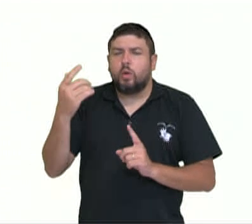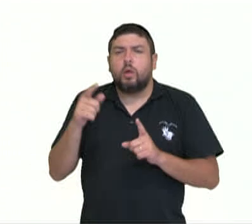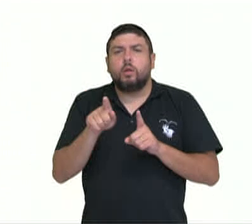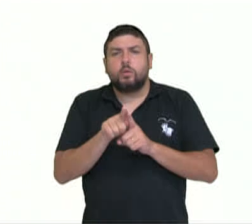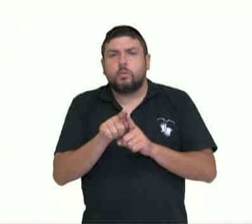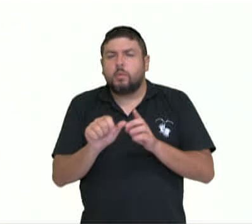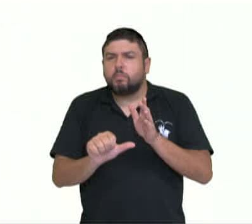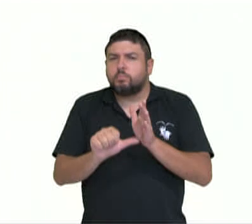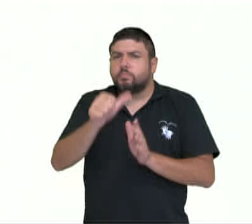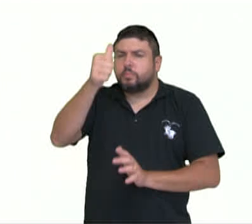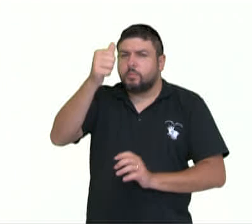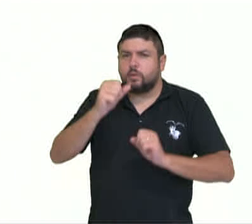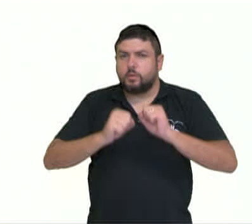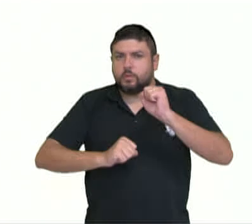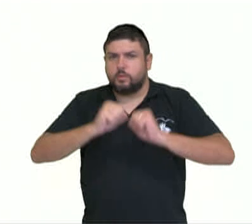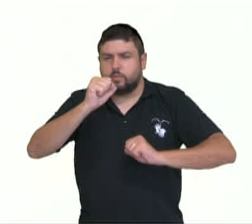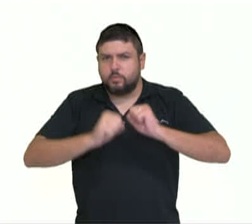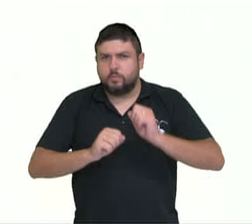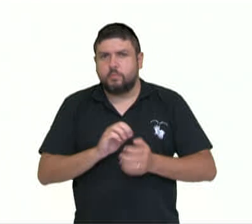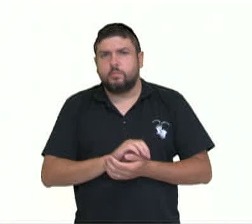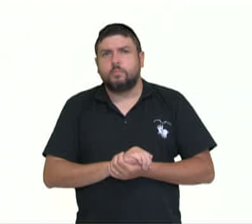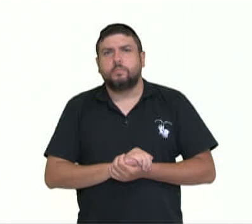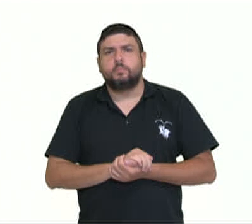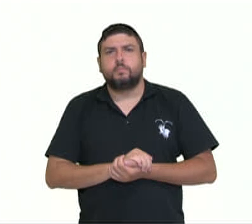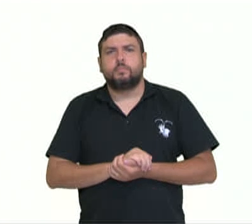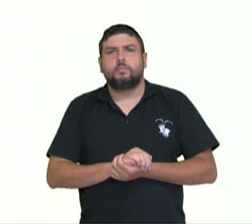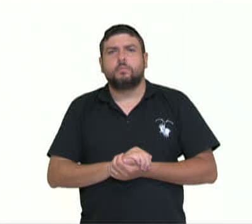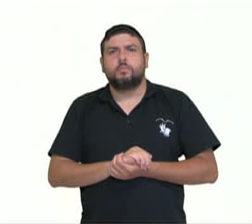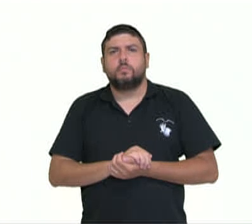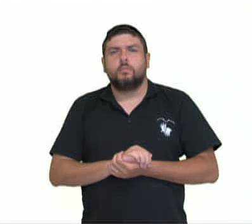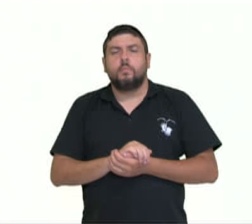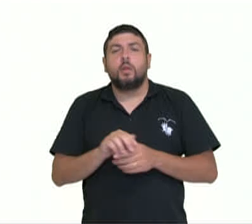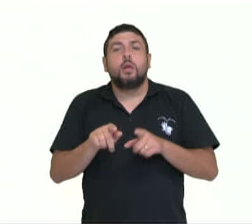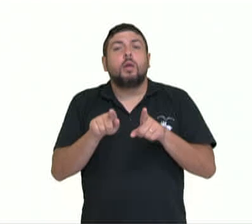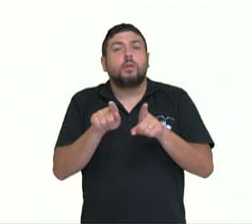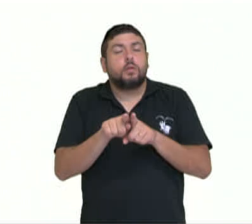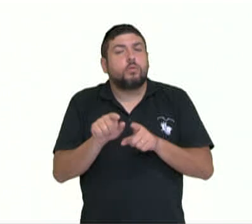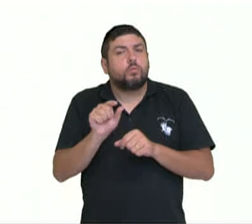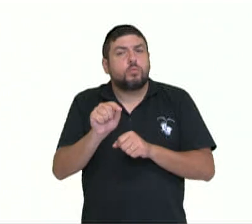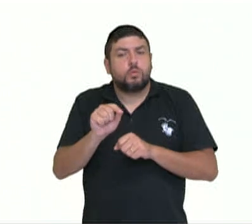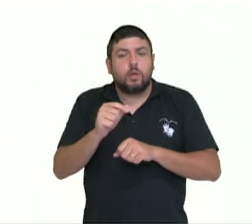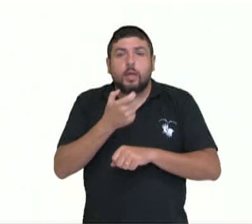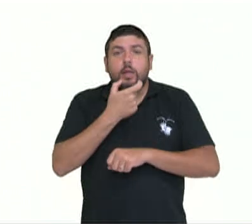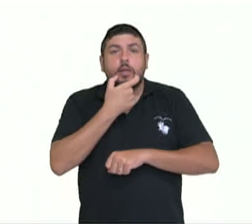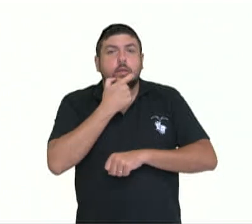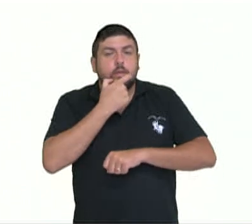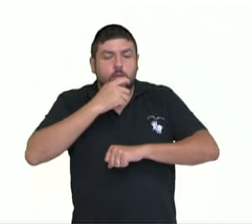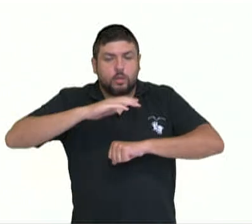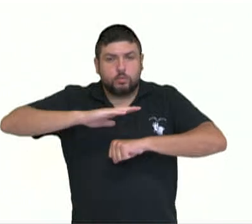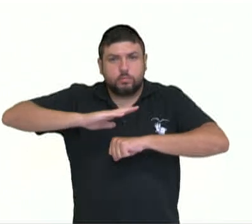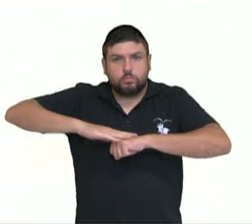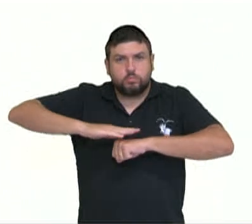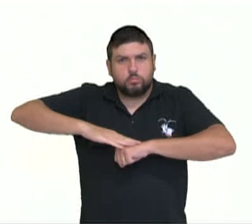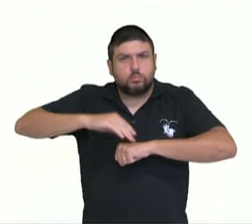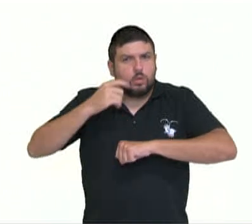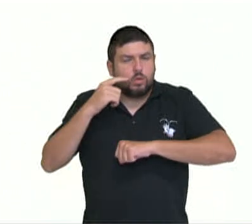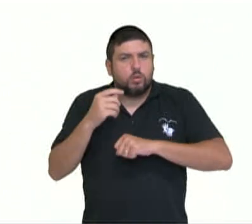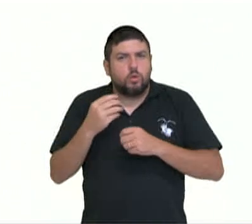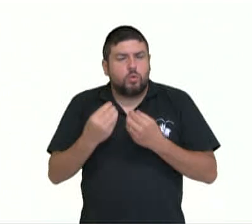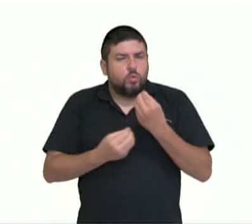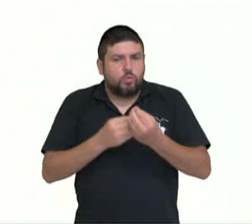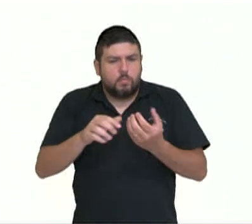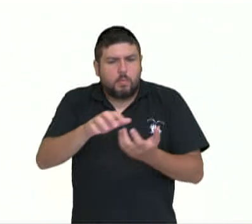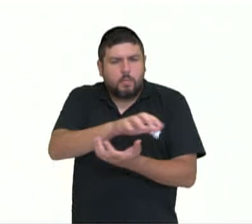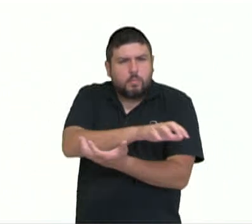lá. Entre os fatores que favoreceram o pioneirismo inglês, na Revolução Industrial,